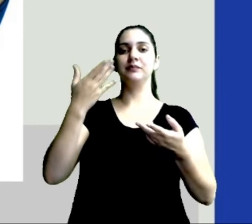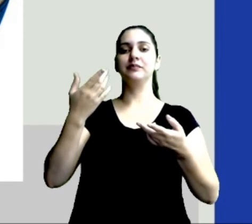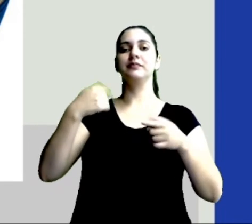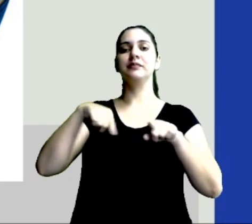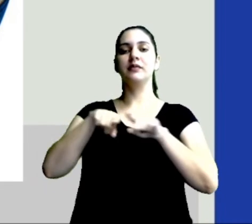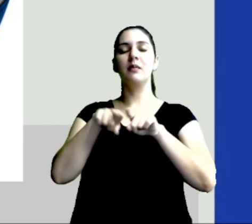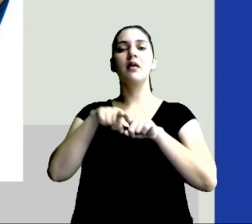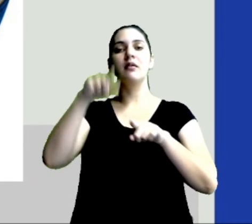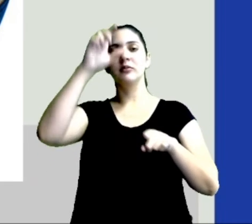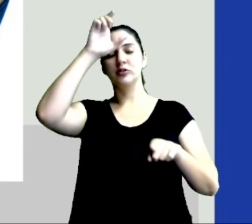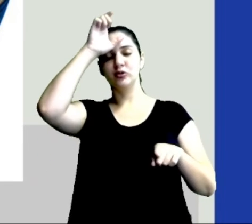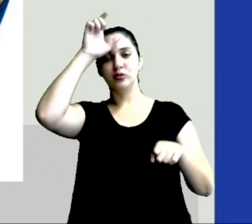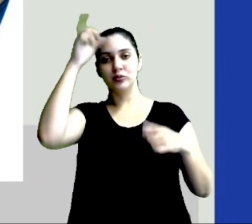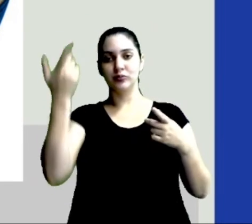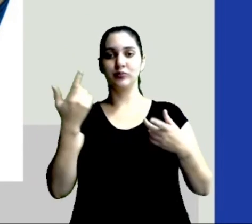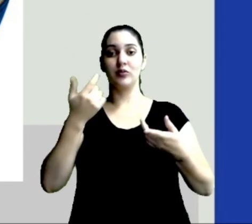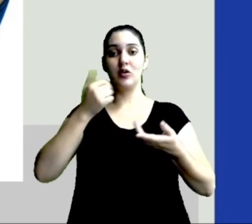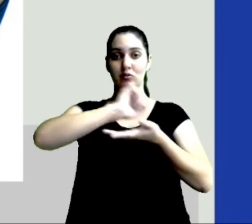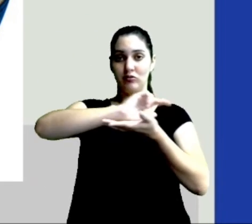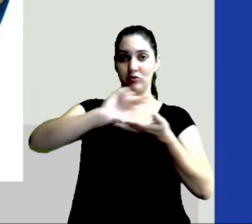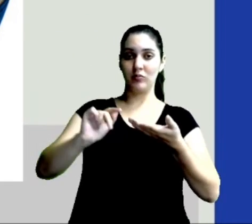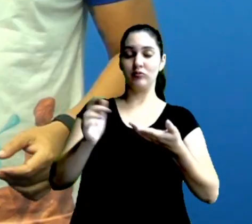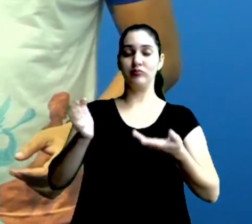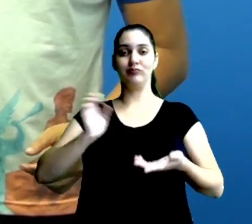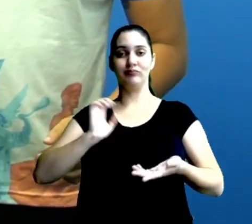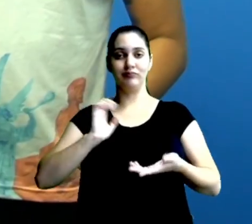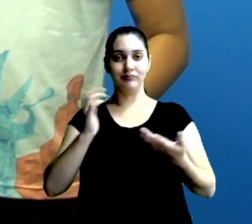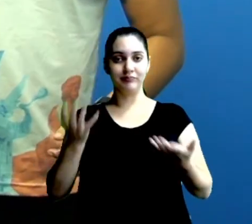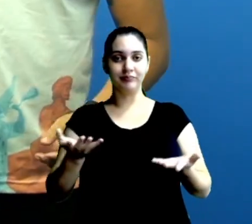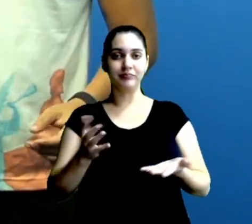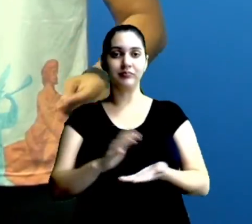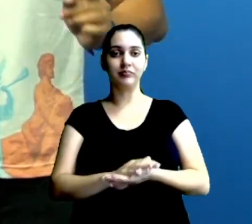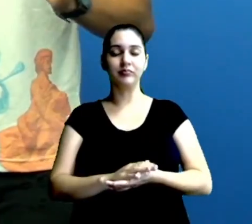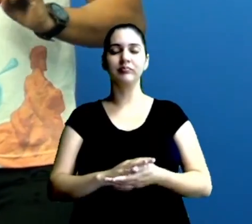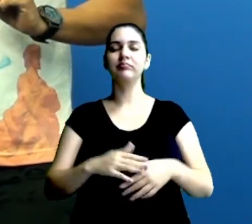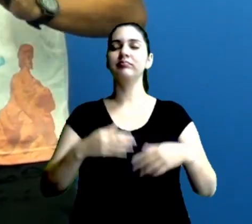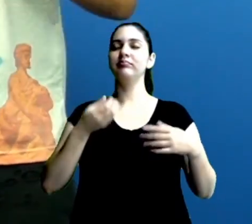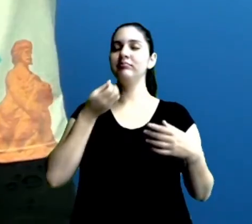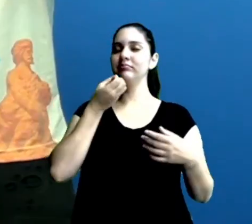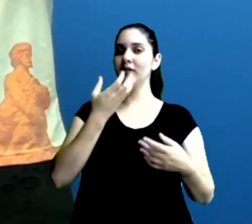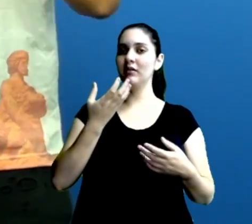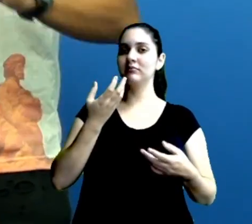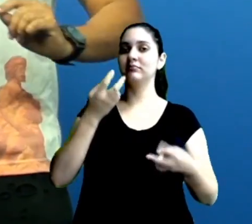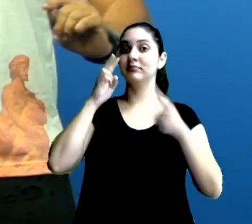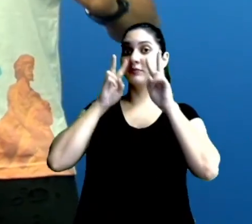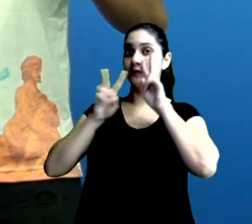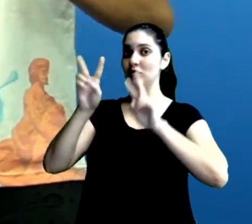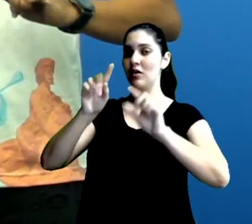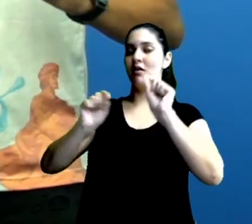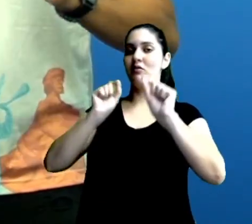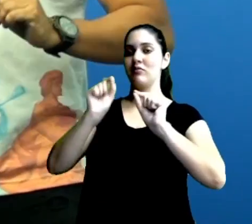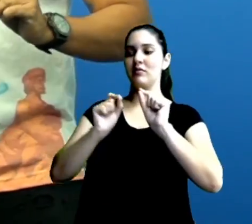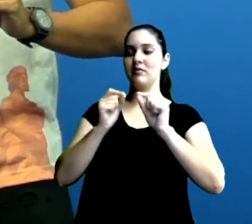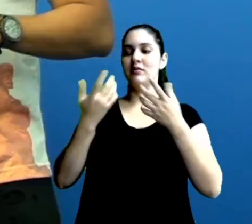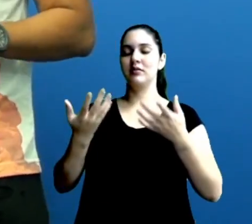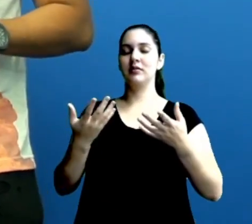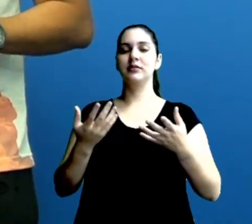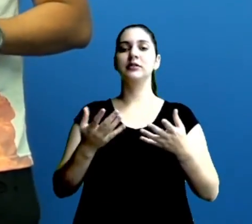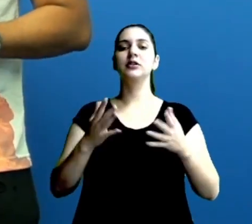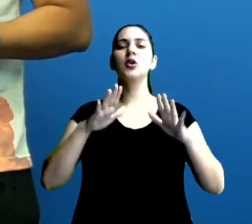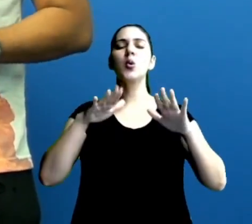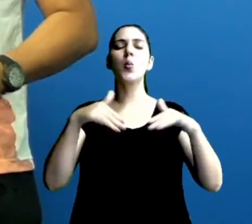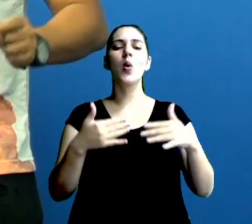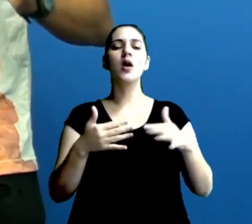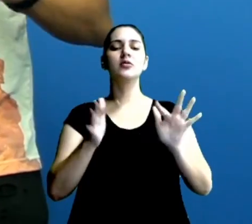seda e artigos de luxo. Bem, é interessante observar que, pós o fim do